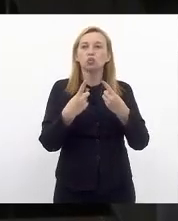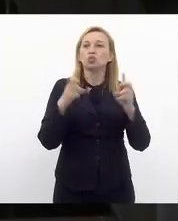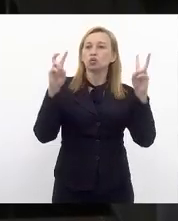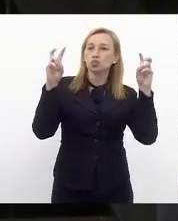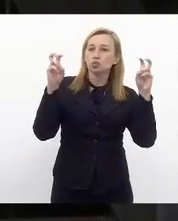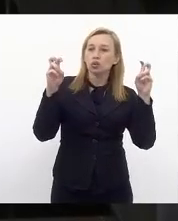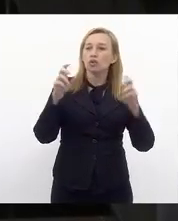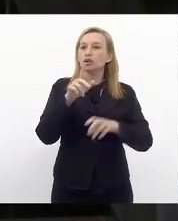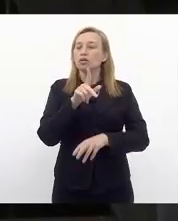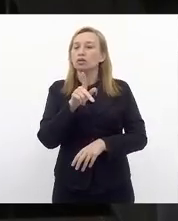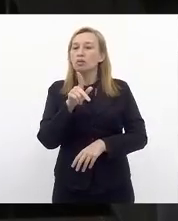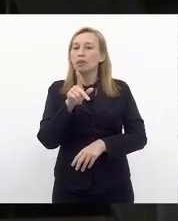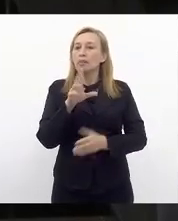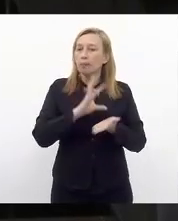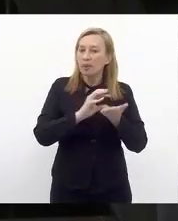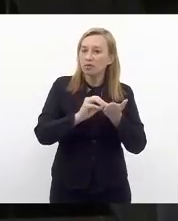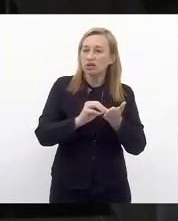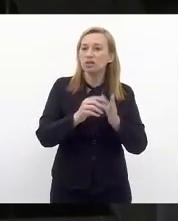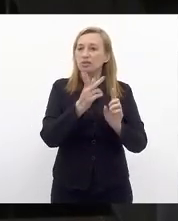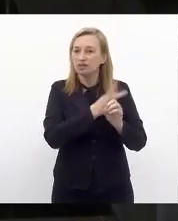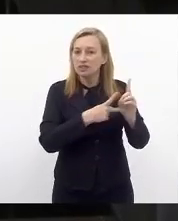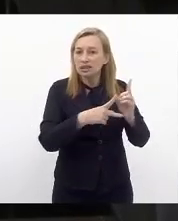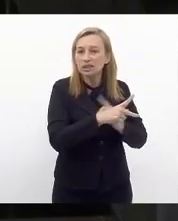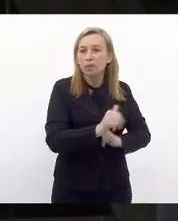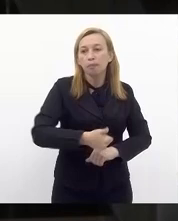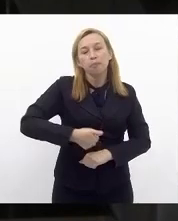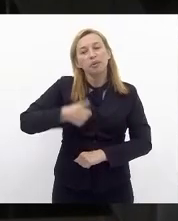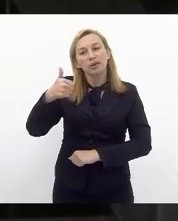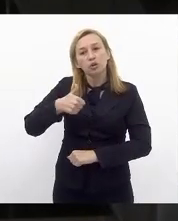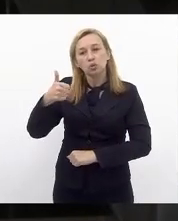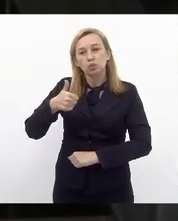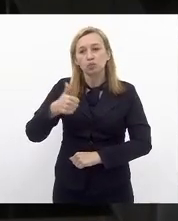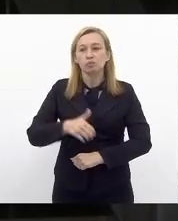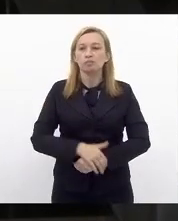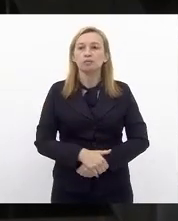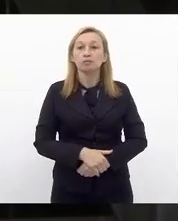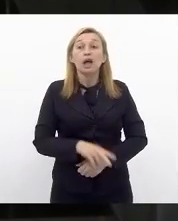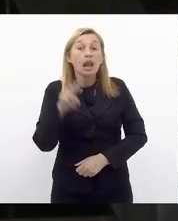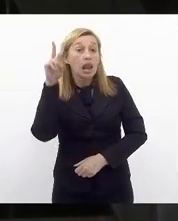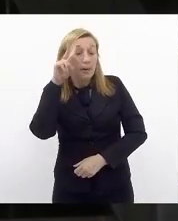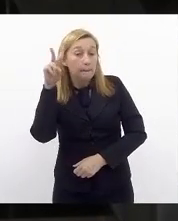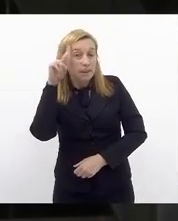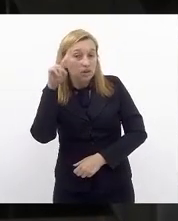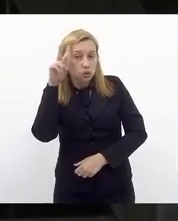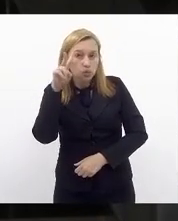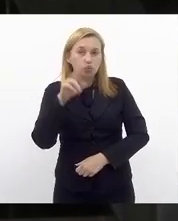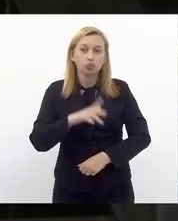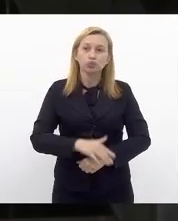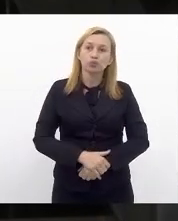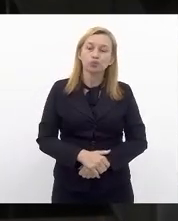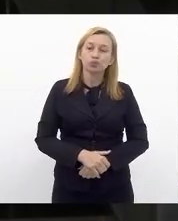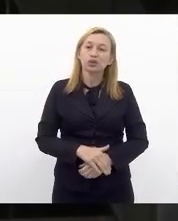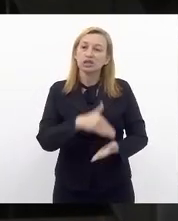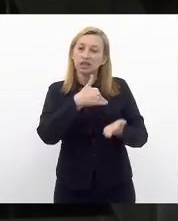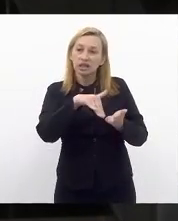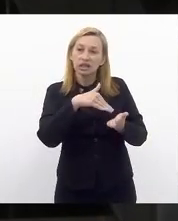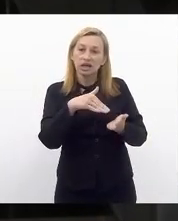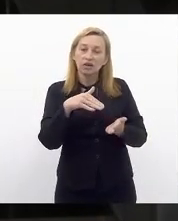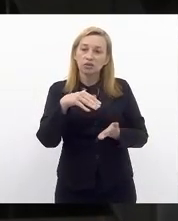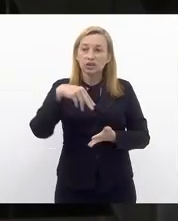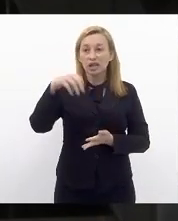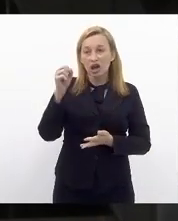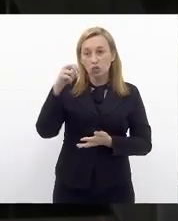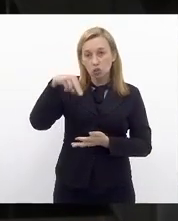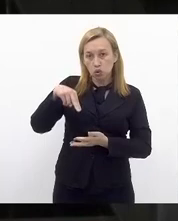a pauta da Previdência primeiro é lembrando secretário Nelson